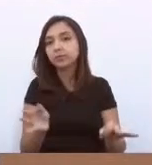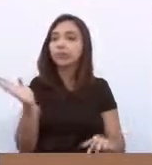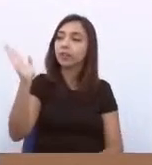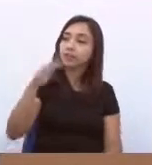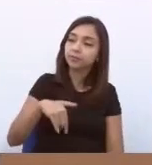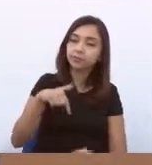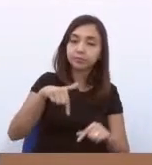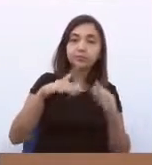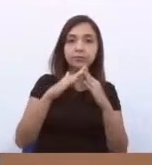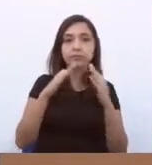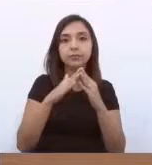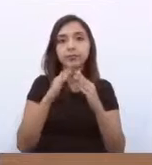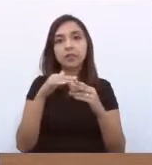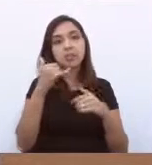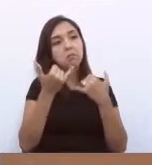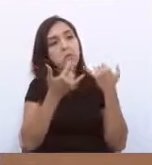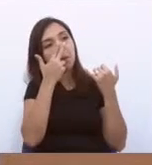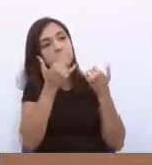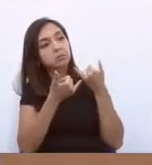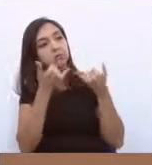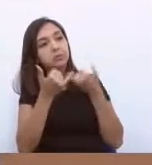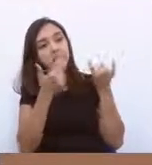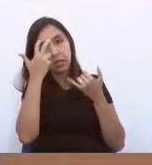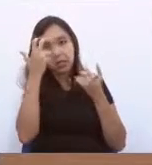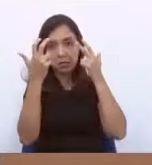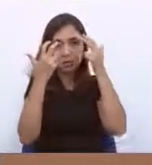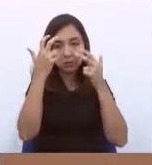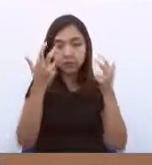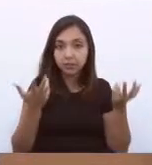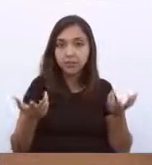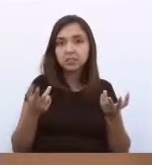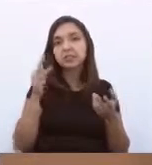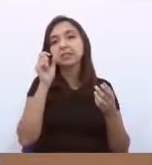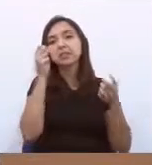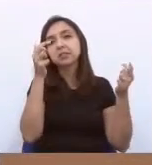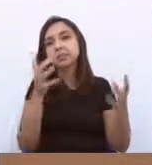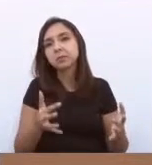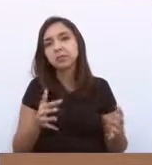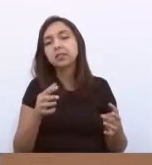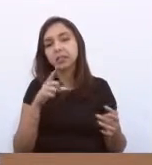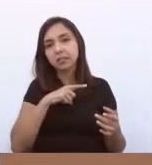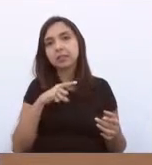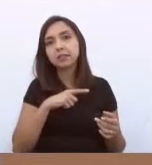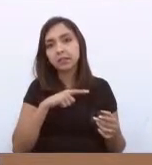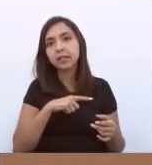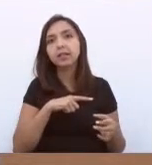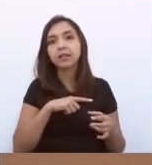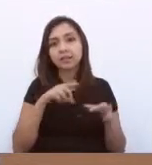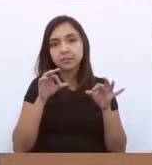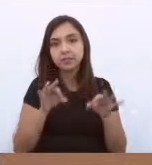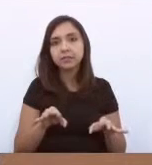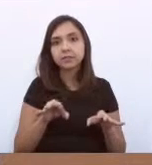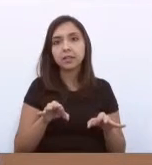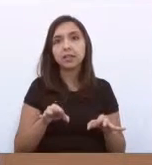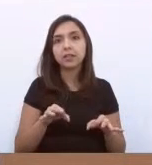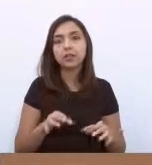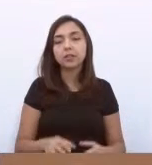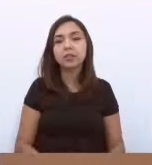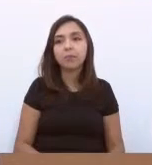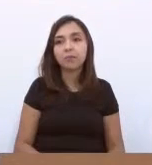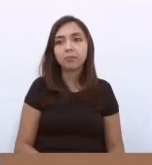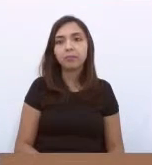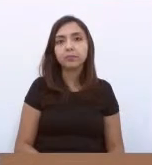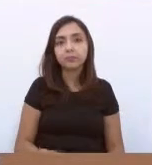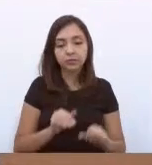nessa casa, brincar com a inteligência de nós, vereadores, e dizer que tem disciplina com relação